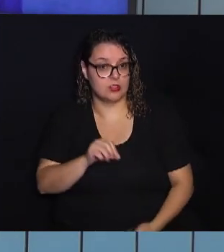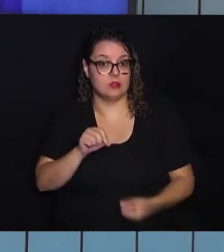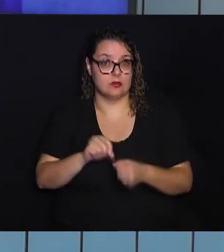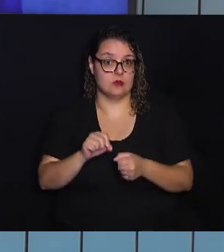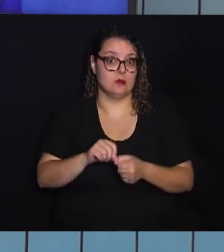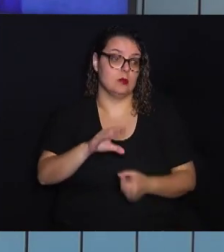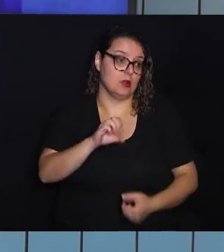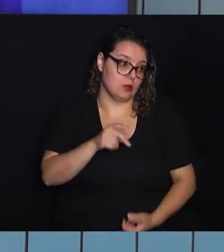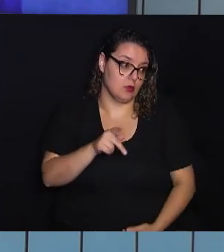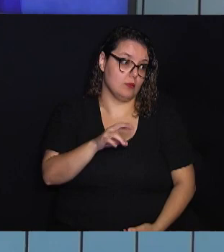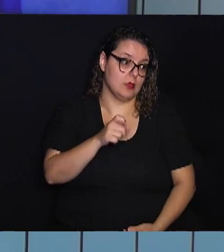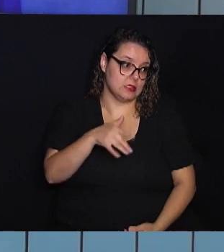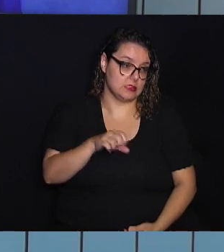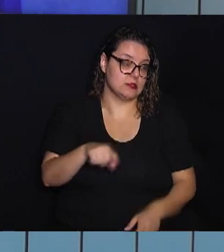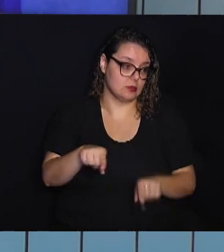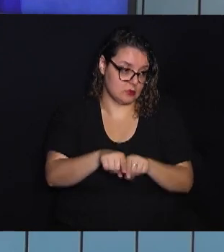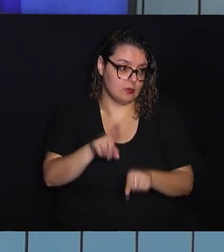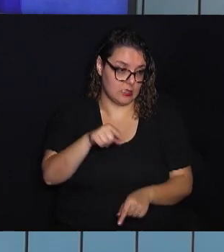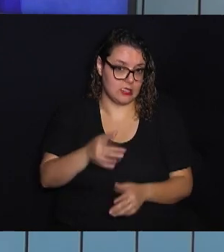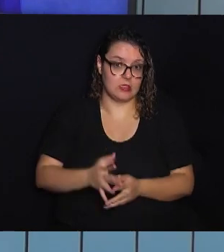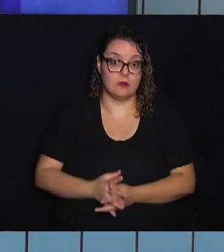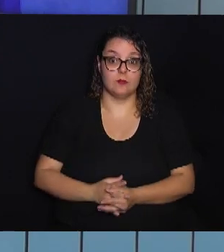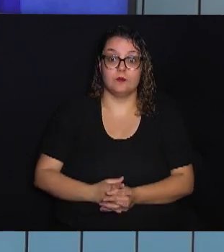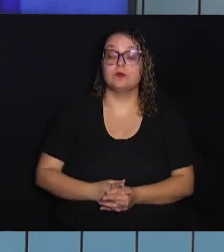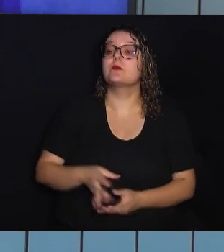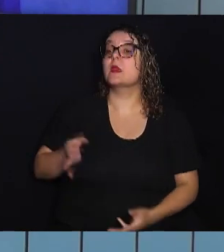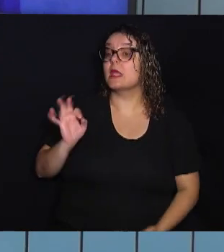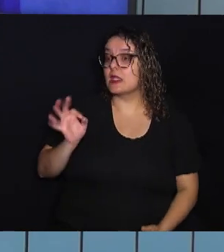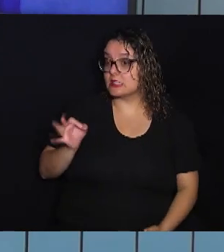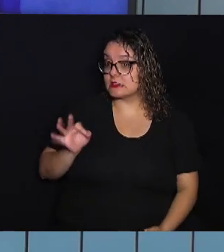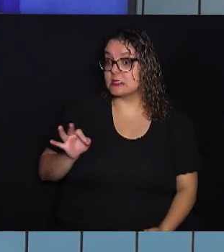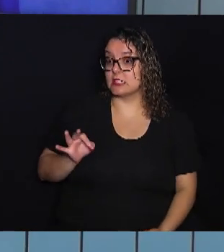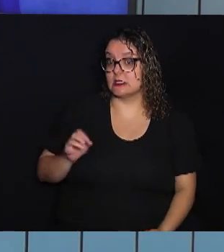compra esses créditos e acaba fazendo uma compensação também, né?